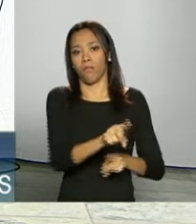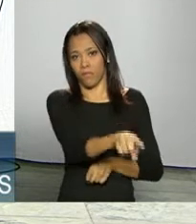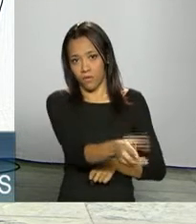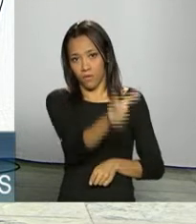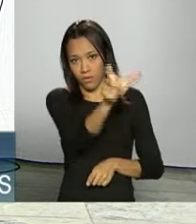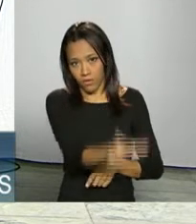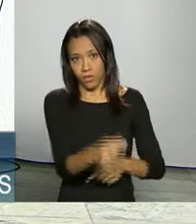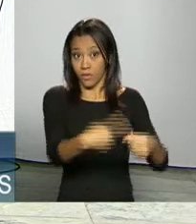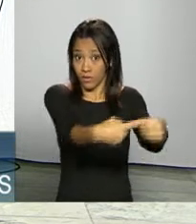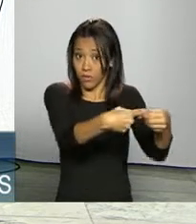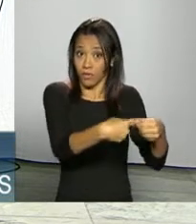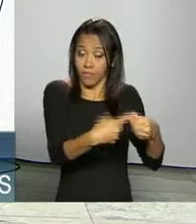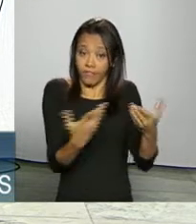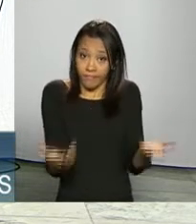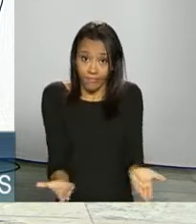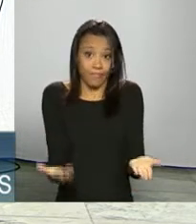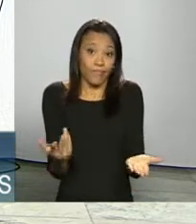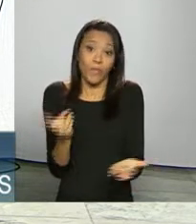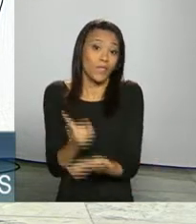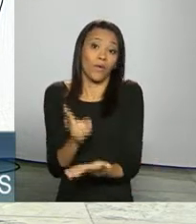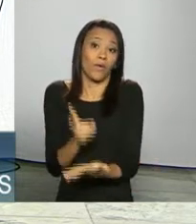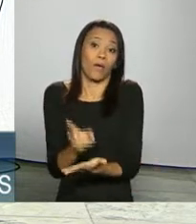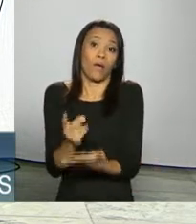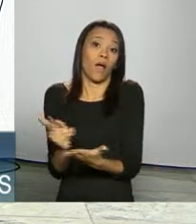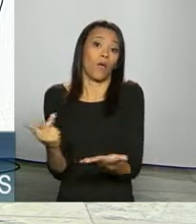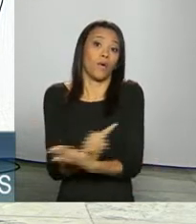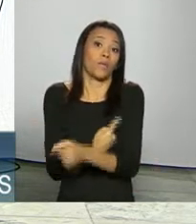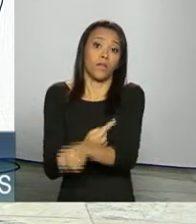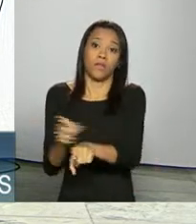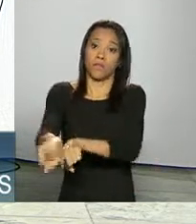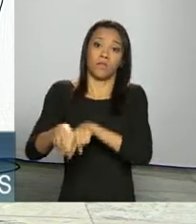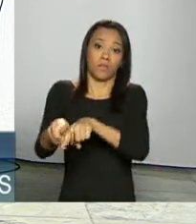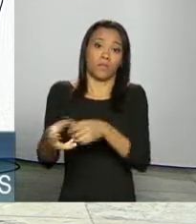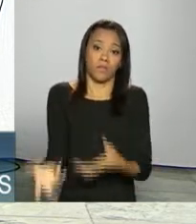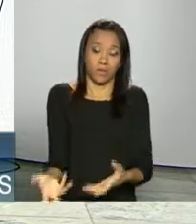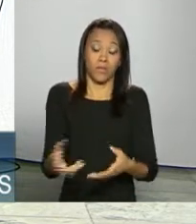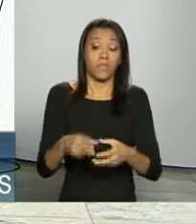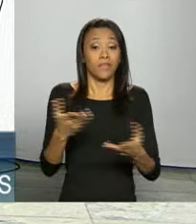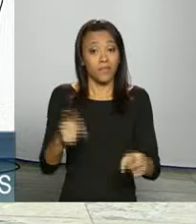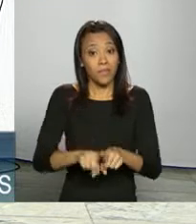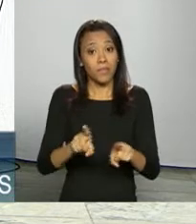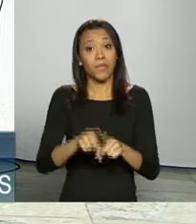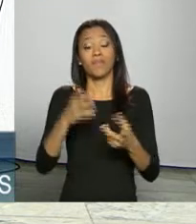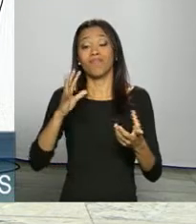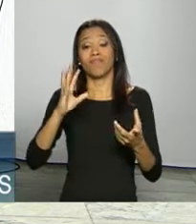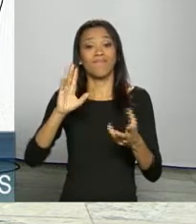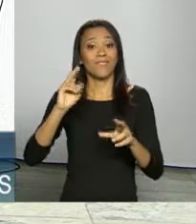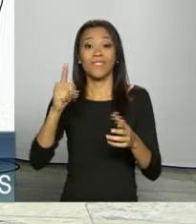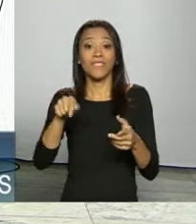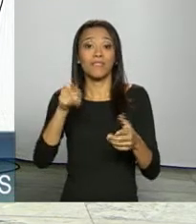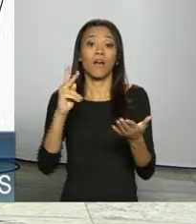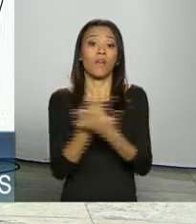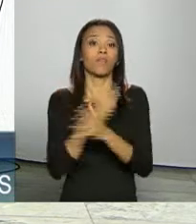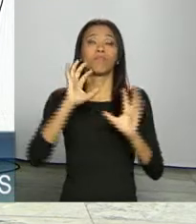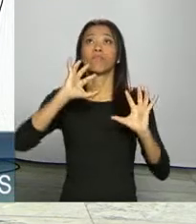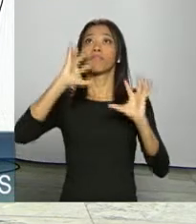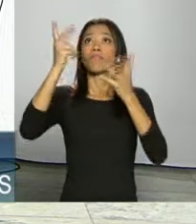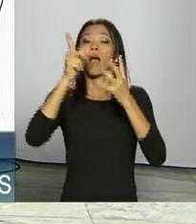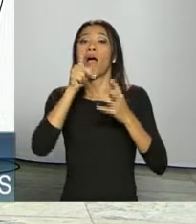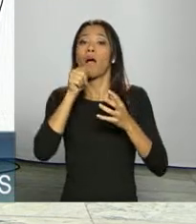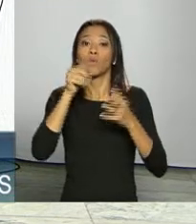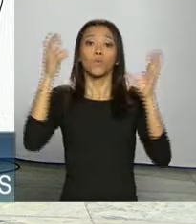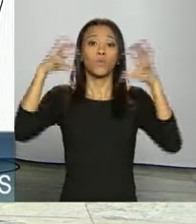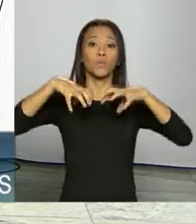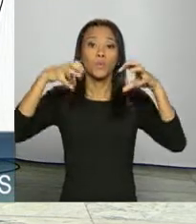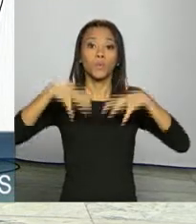O que é excepcional próprio Nobre mostra isso no comportamento das chuvas e o pessoal da agência nacional de